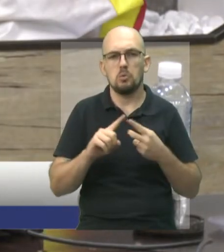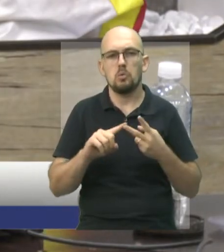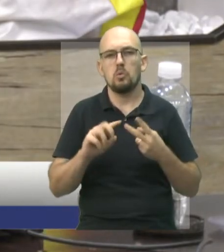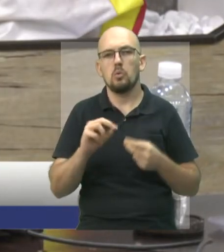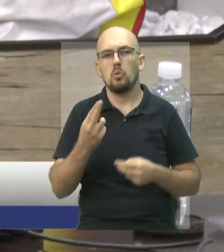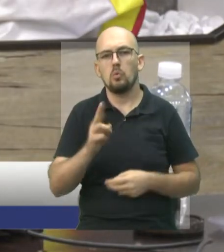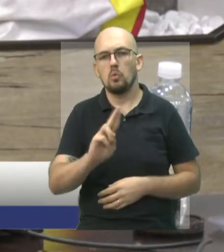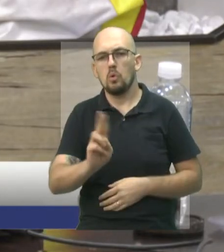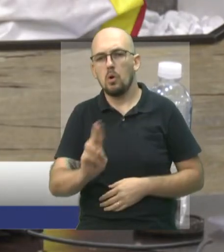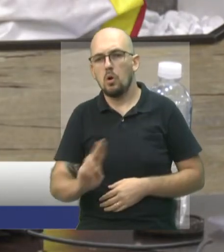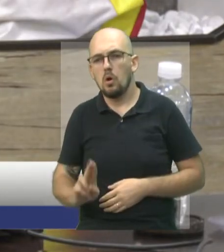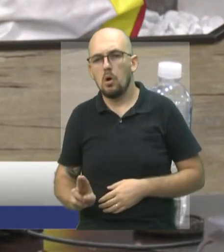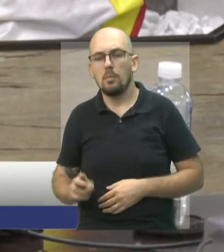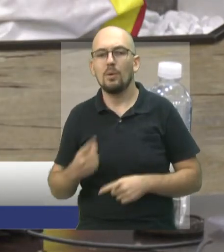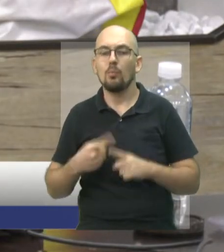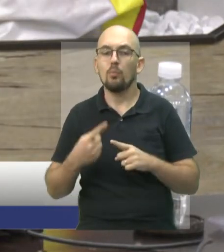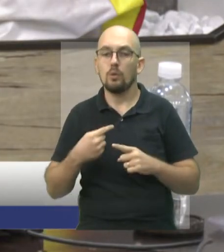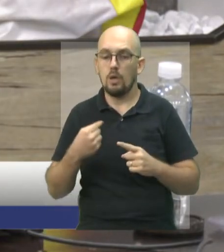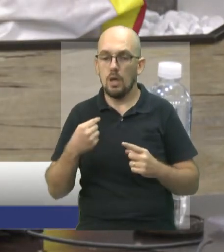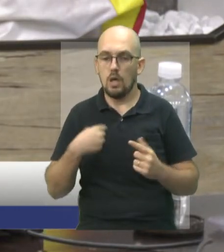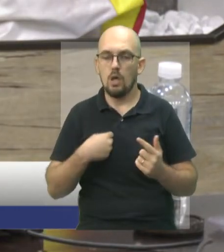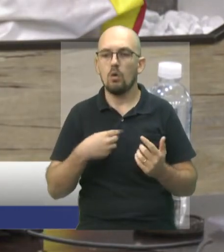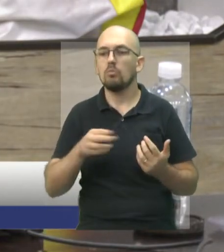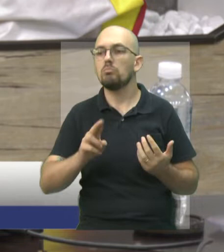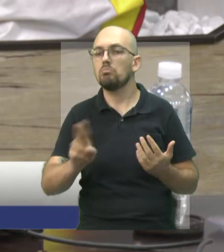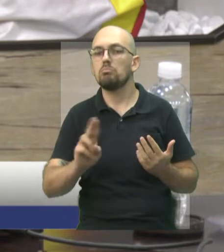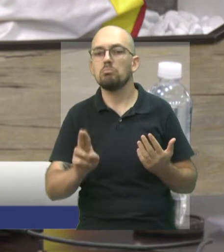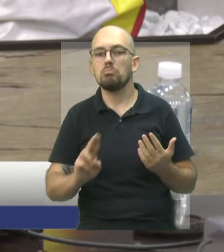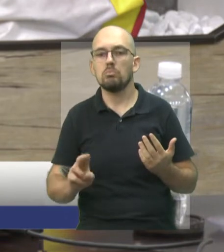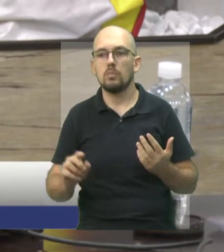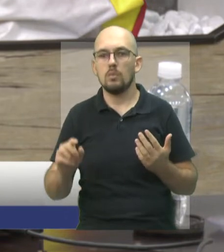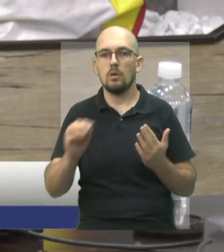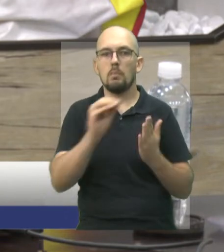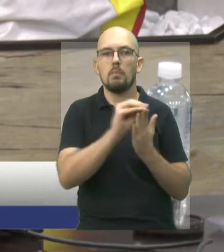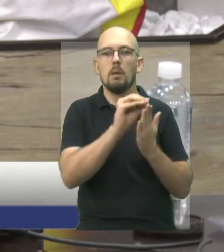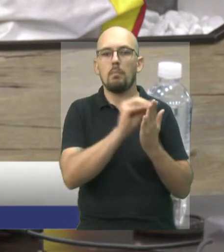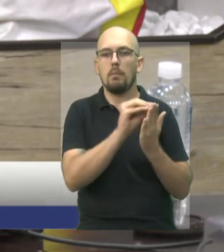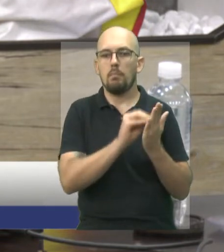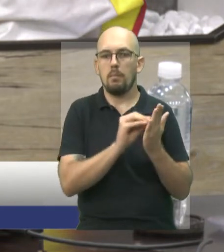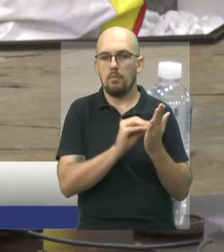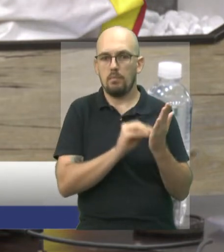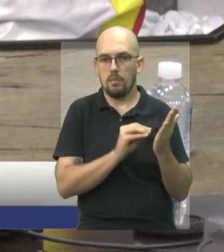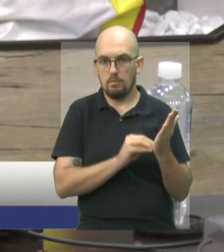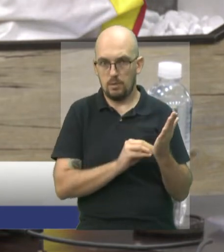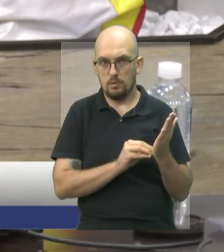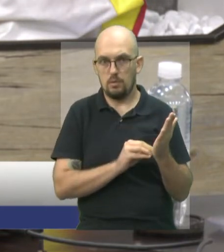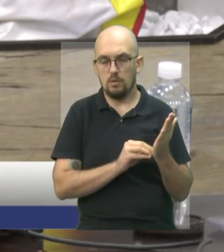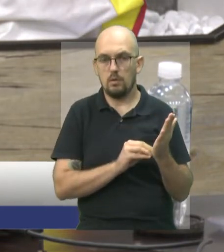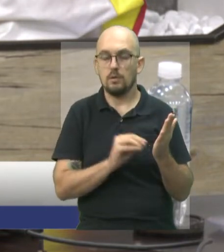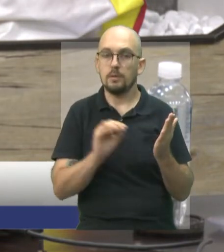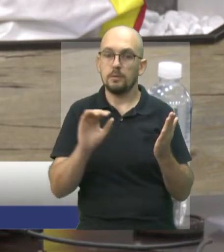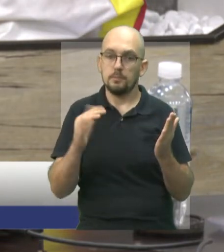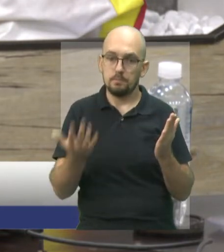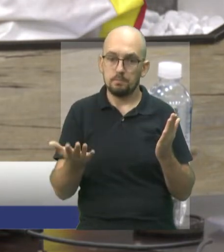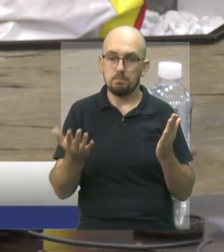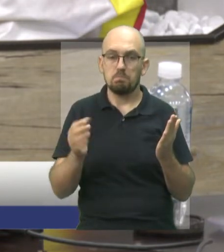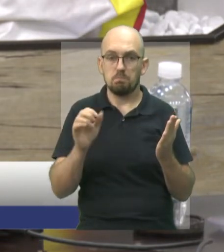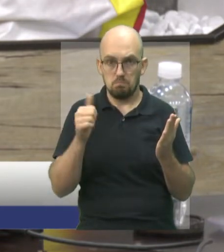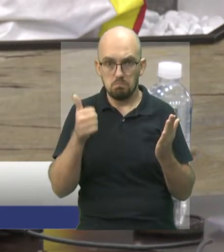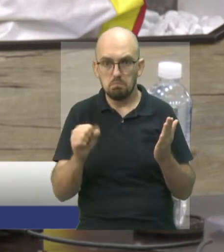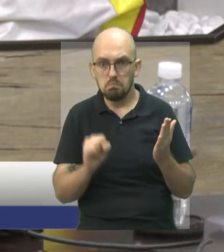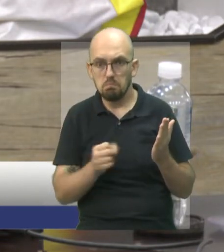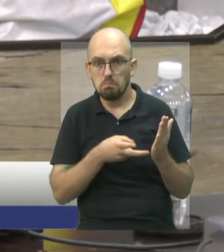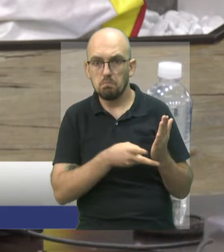alfabética, porque eu estou levantando, eu estou chamando conforme a pessoa está pedindo para mim. Então, se fica assim,